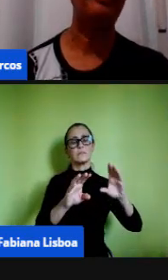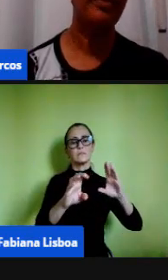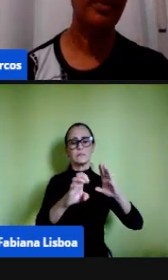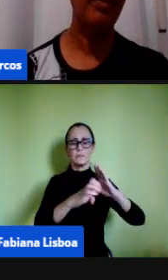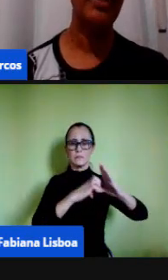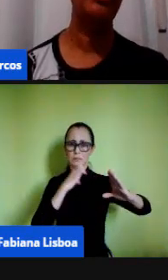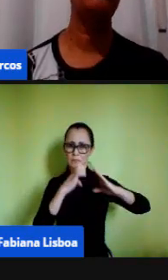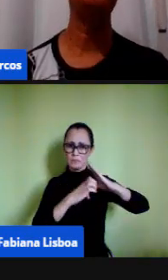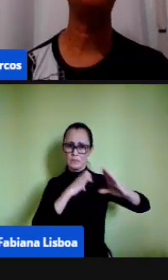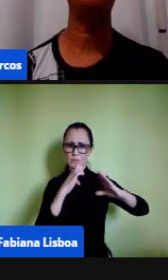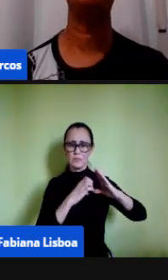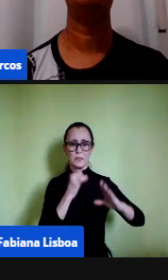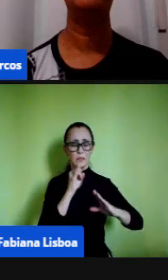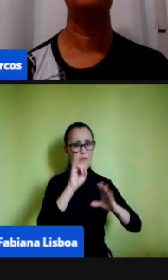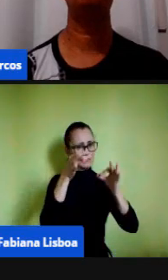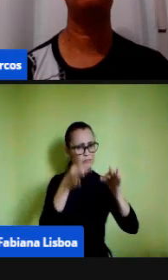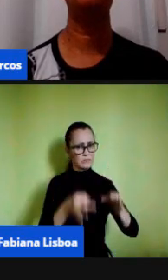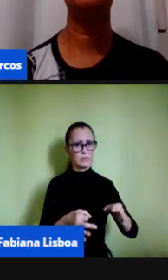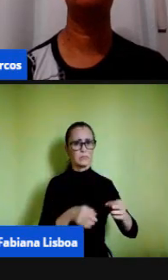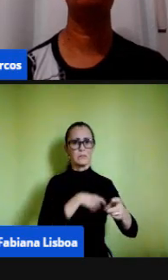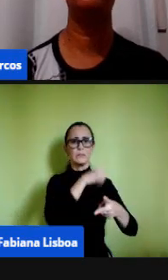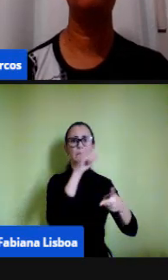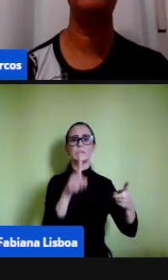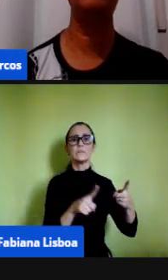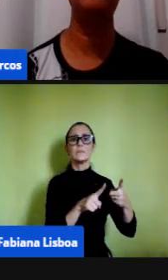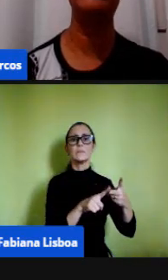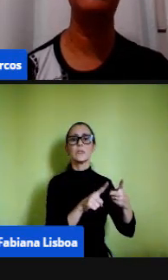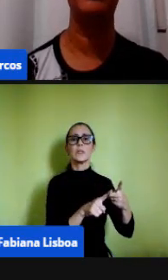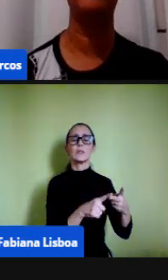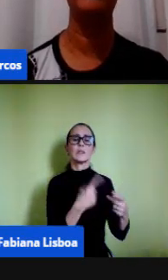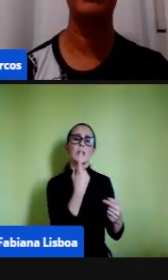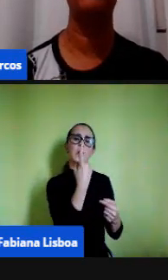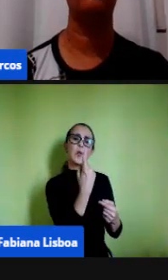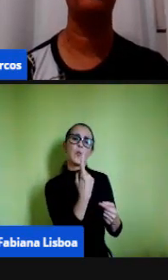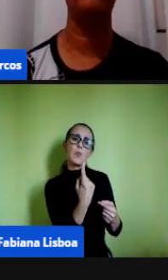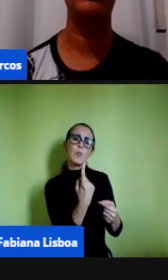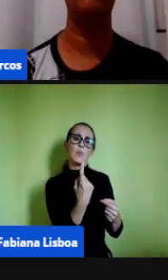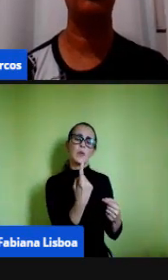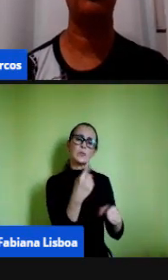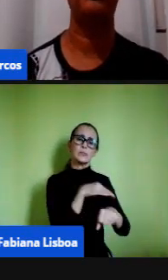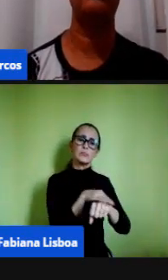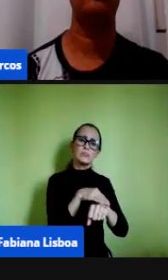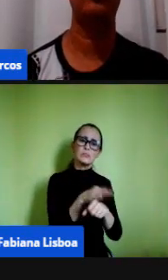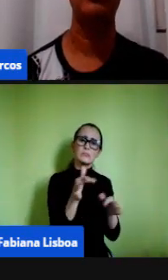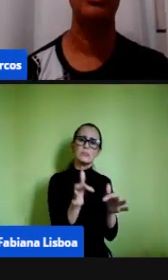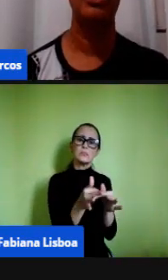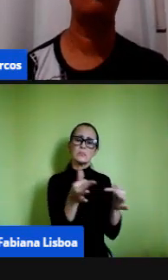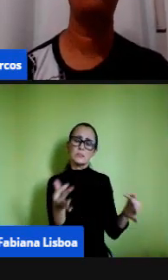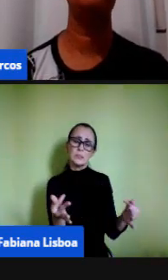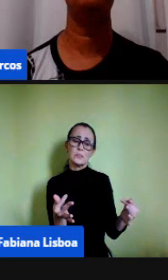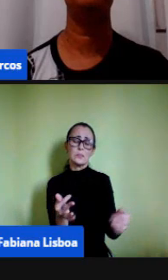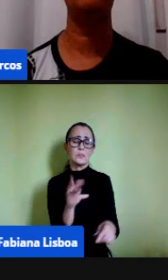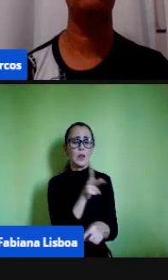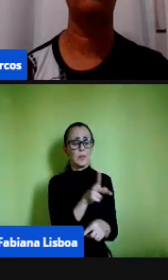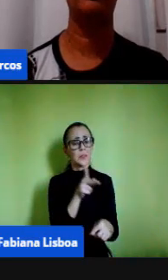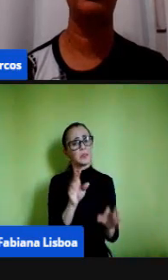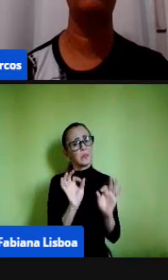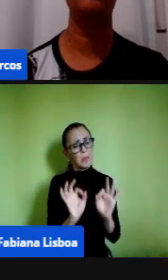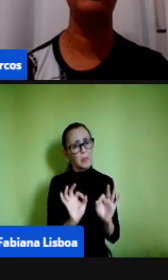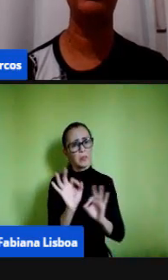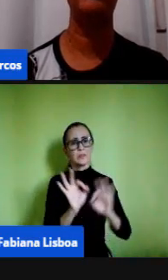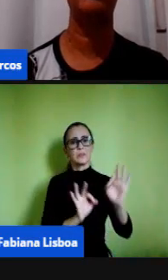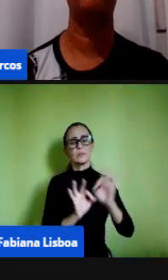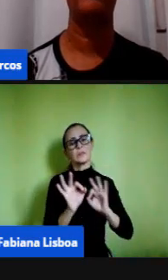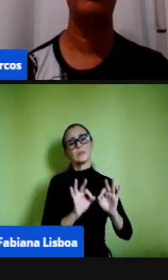configurado. Tem o fórum de uma única discussão simples, né, criado e configurado pelo professor, onde os alunos